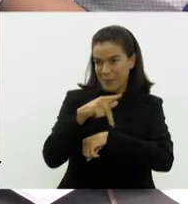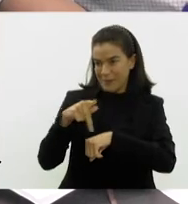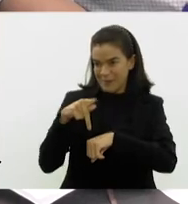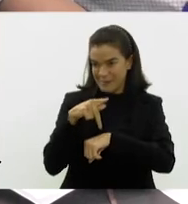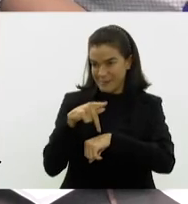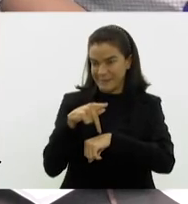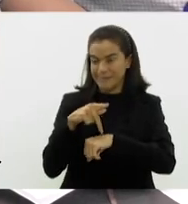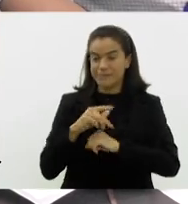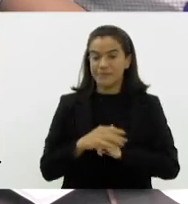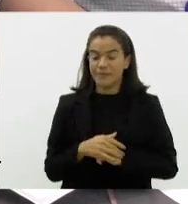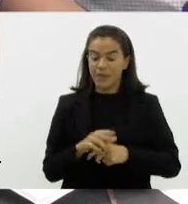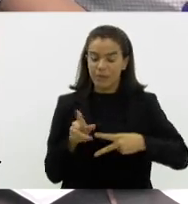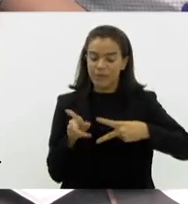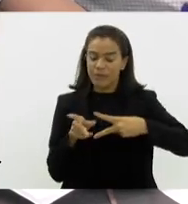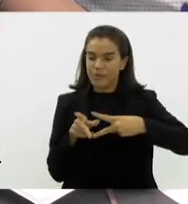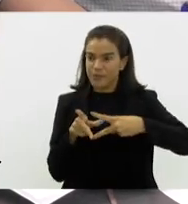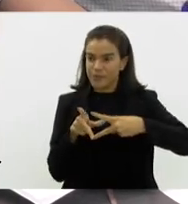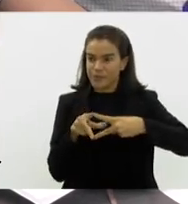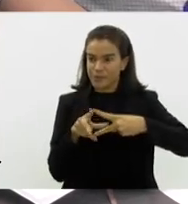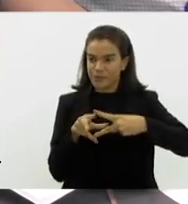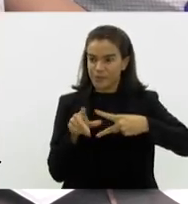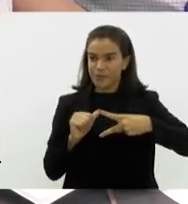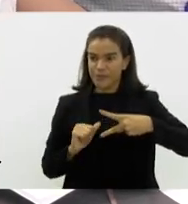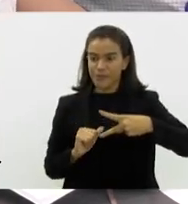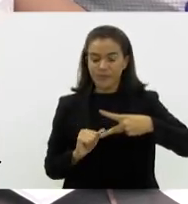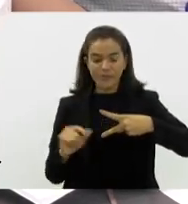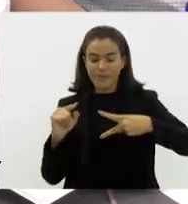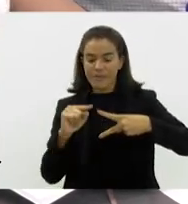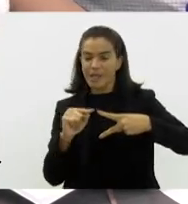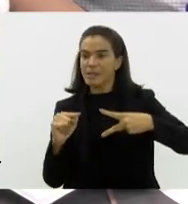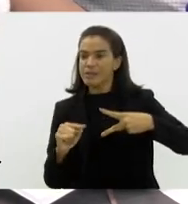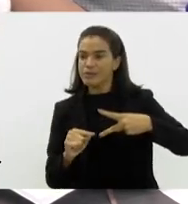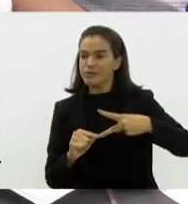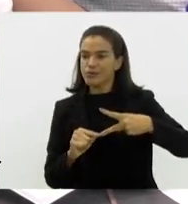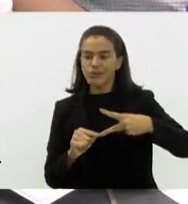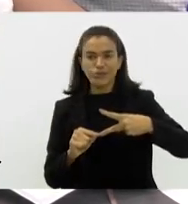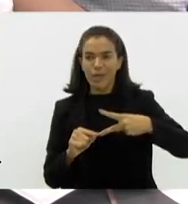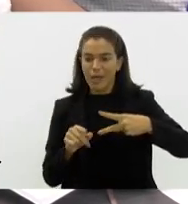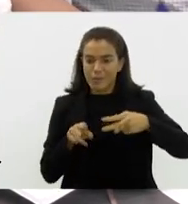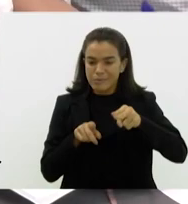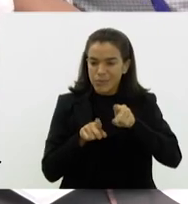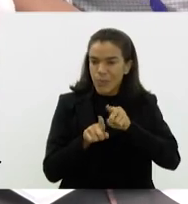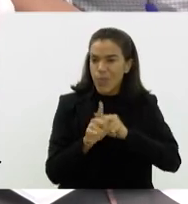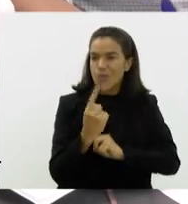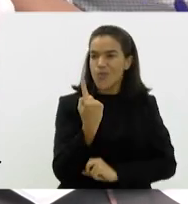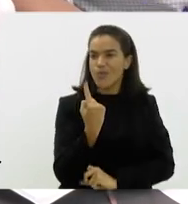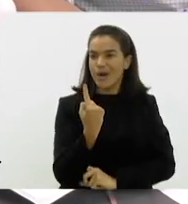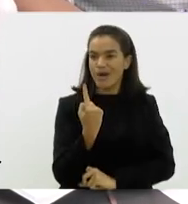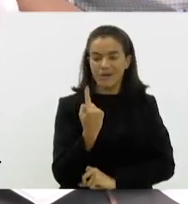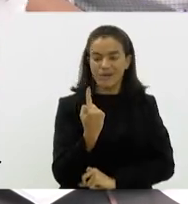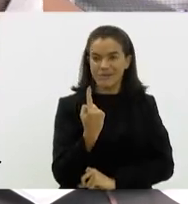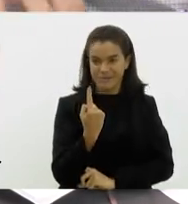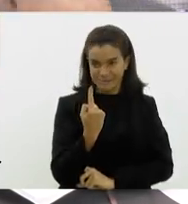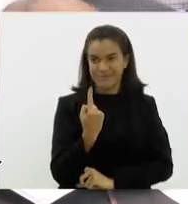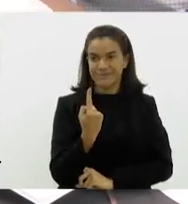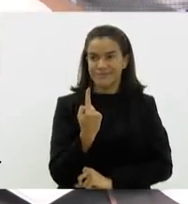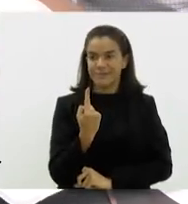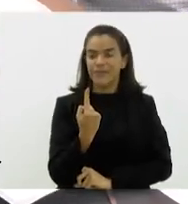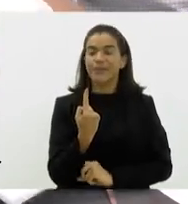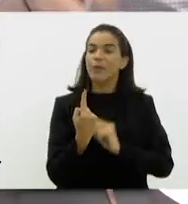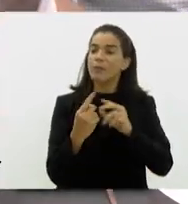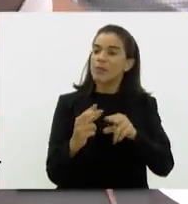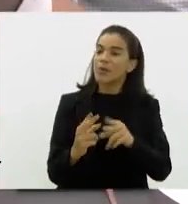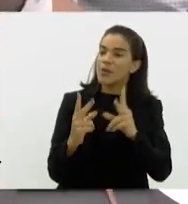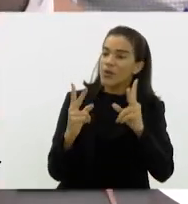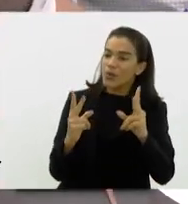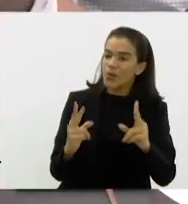Então, são as duas questões que eu levanto. E as duas apontam no mesmo sentido, de ser uma indicação, assim